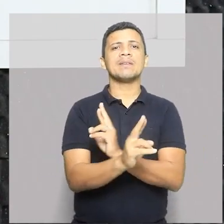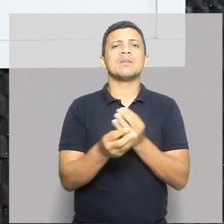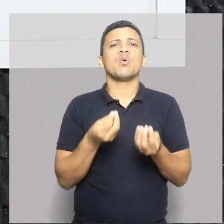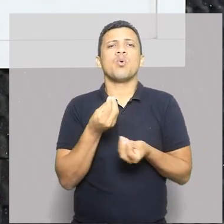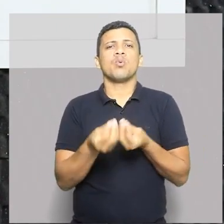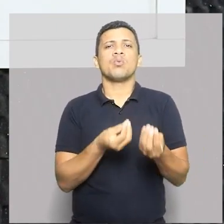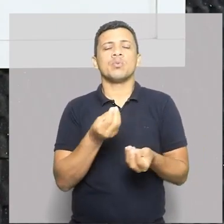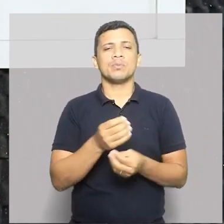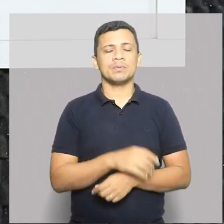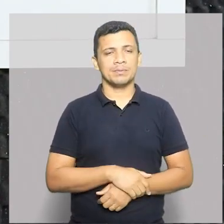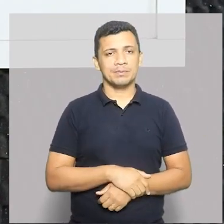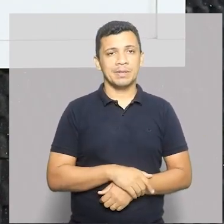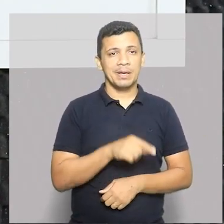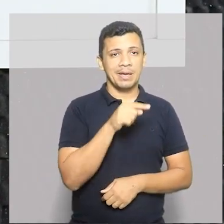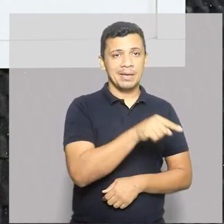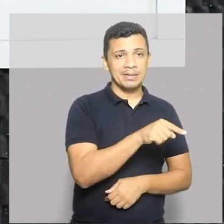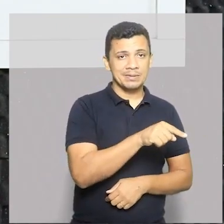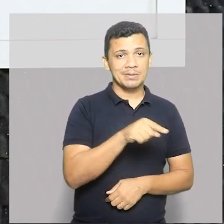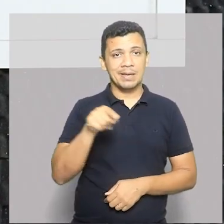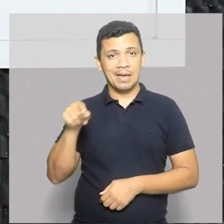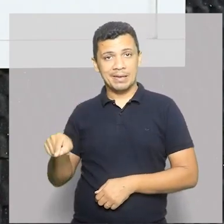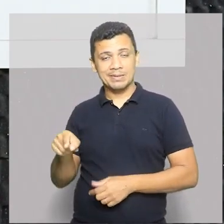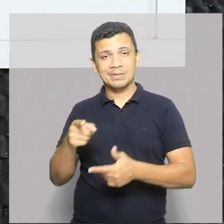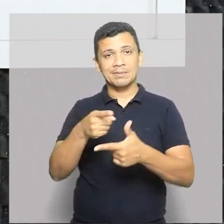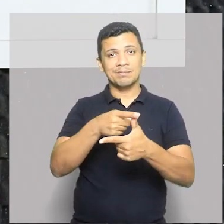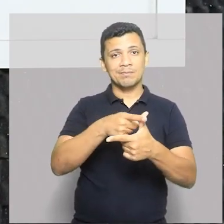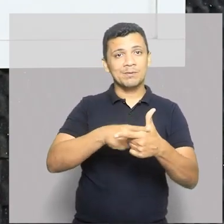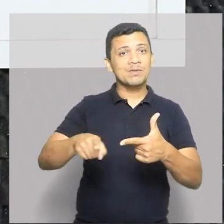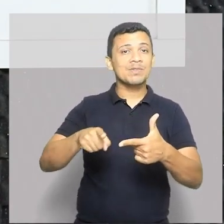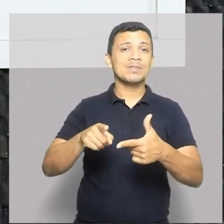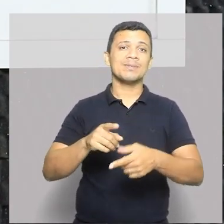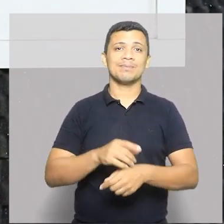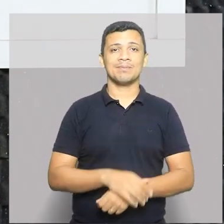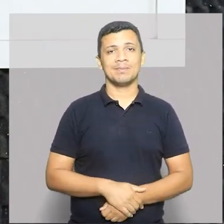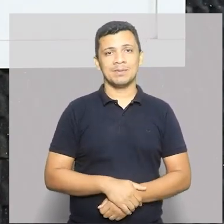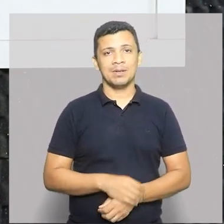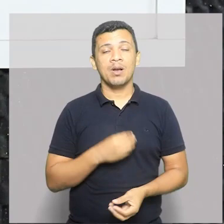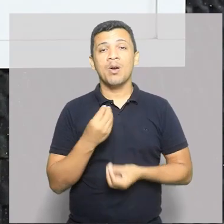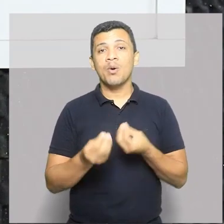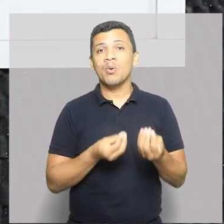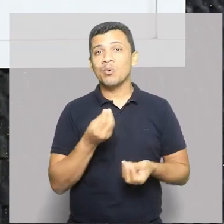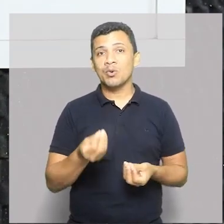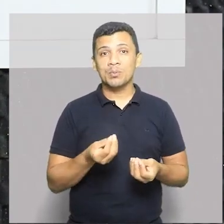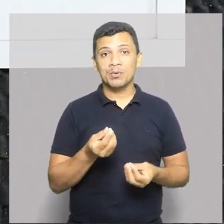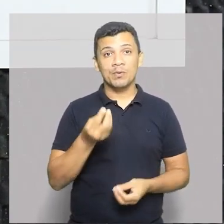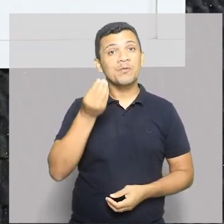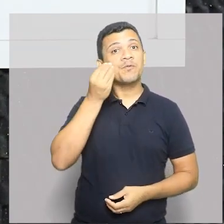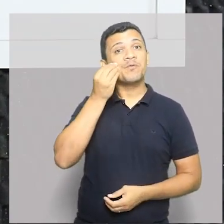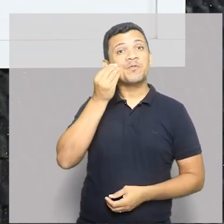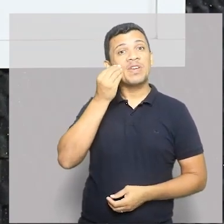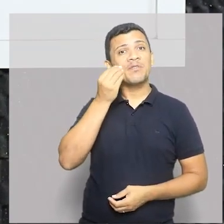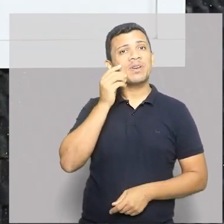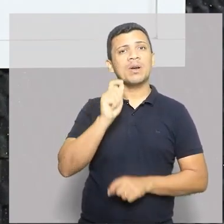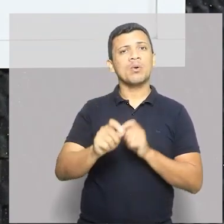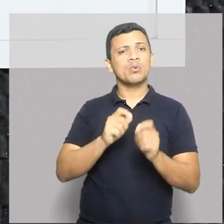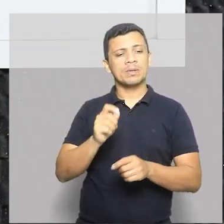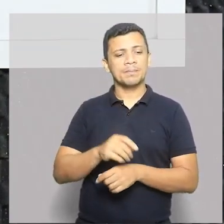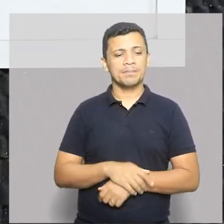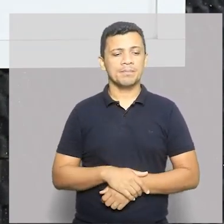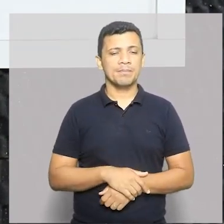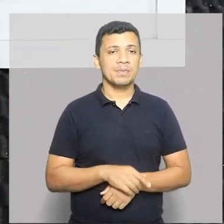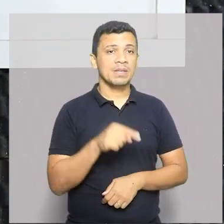dividir um pelo outro. Para eu poder dividir um pelo outro, eu vou ter que primeiramente verificar que o primeiro aqui,